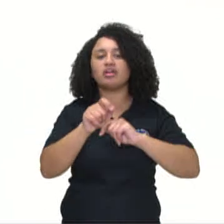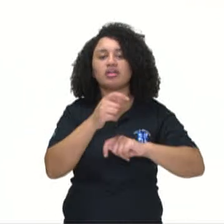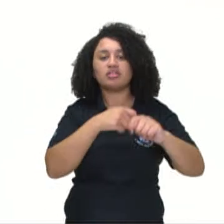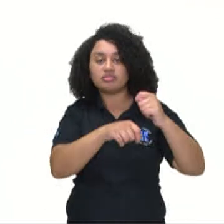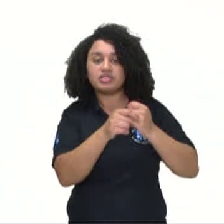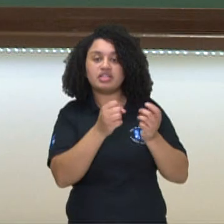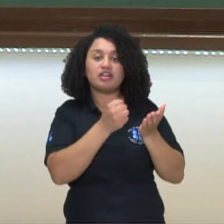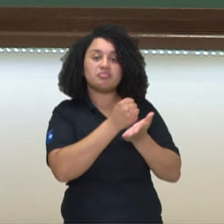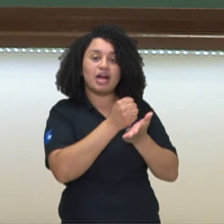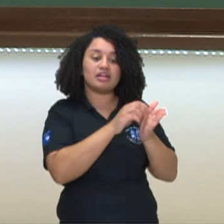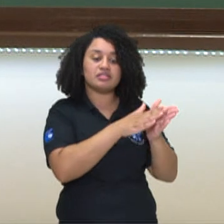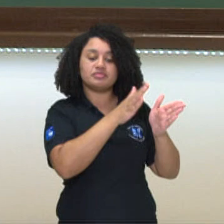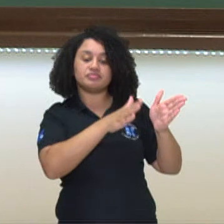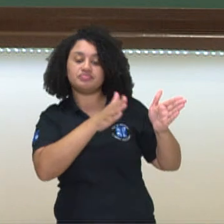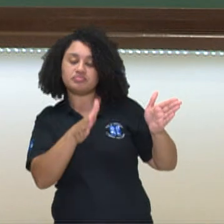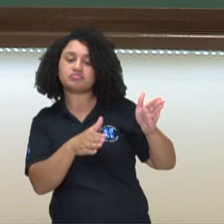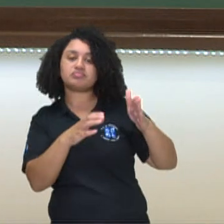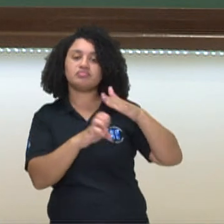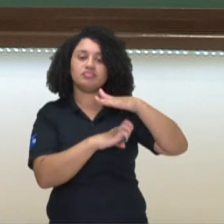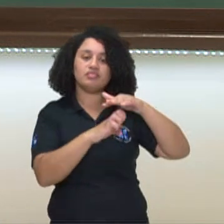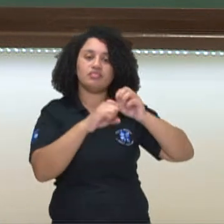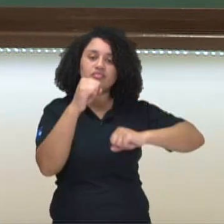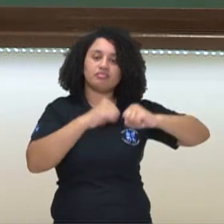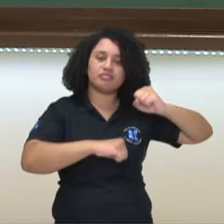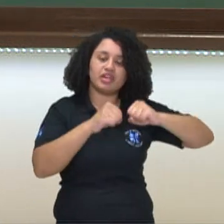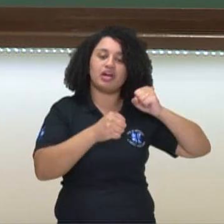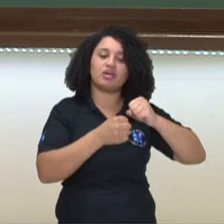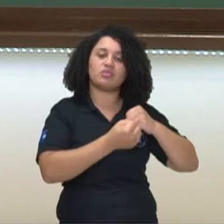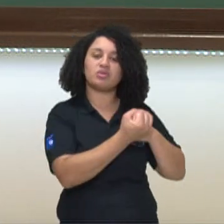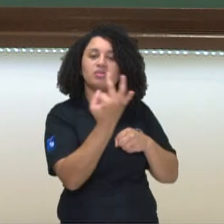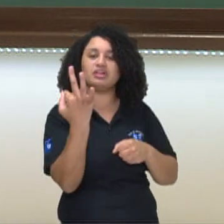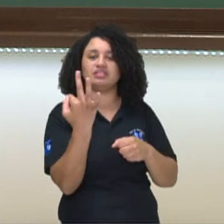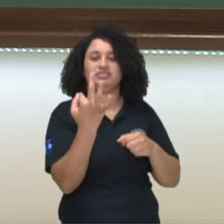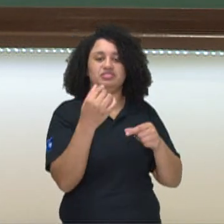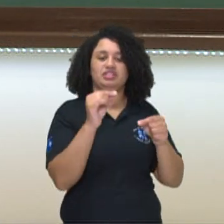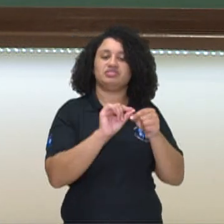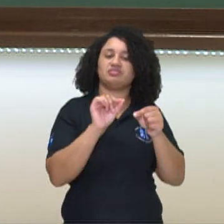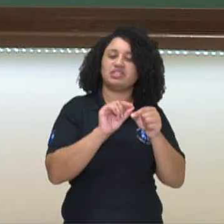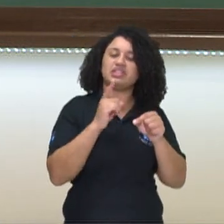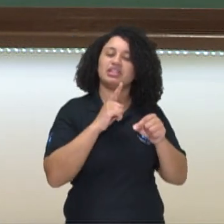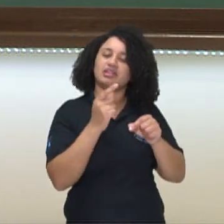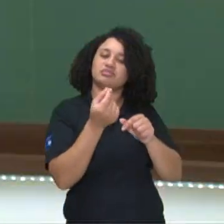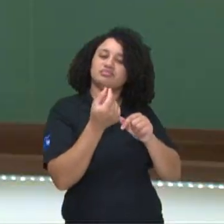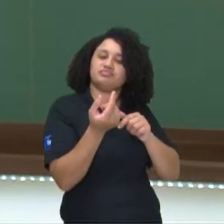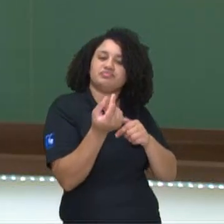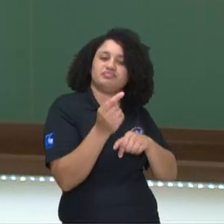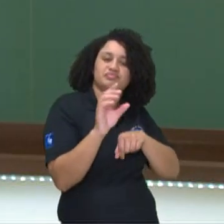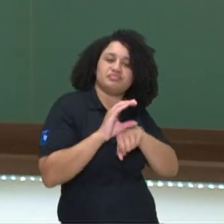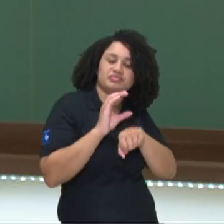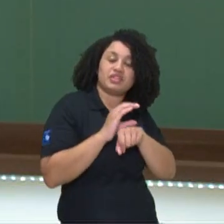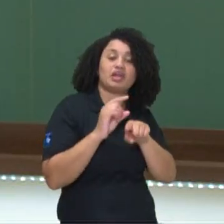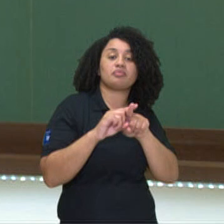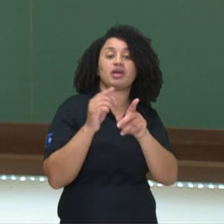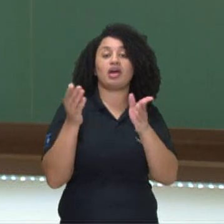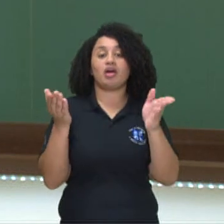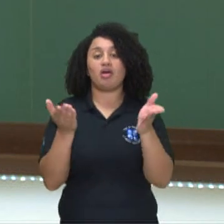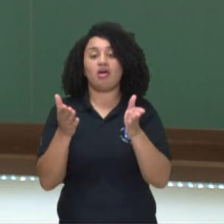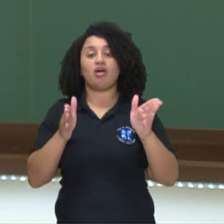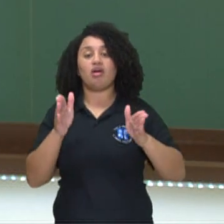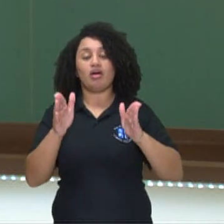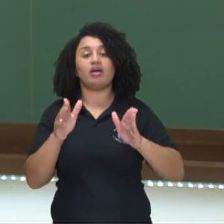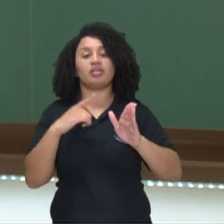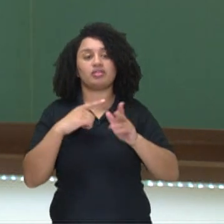base, enquanto no industrial o sistema de volume é que dava margem ao lucro, agora nós estamos tratando do